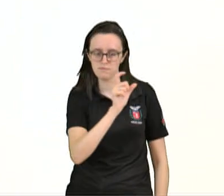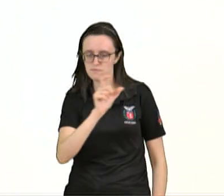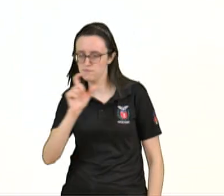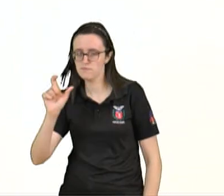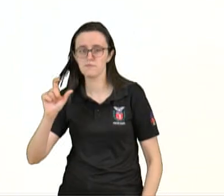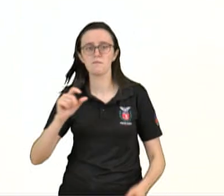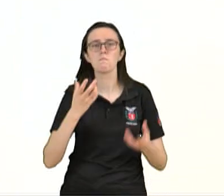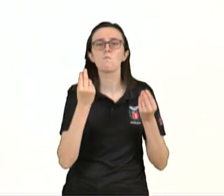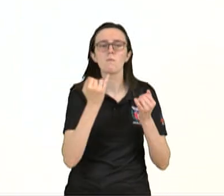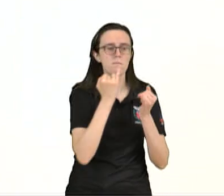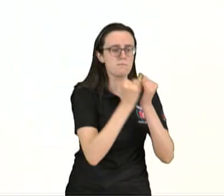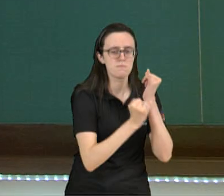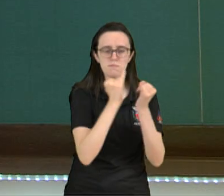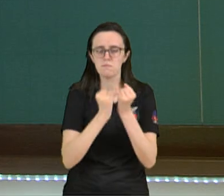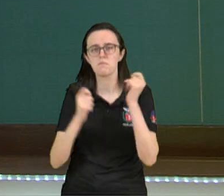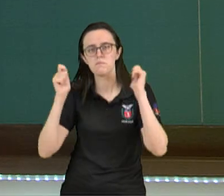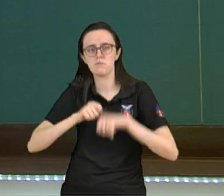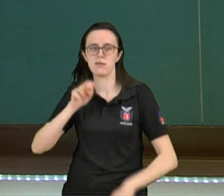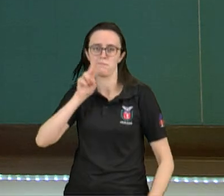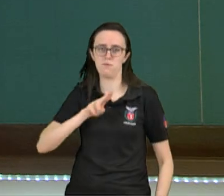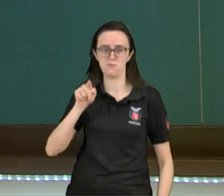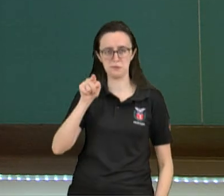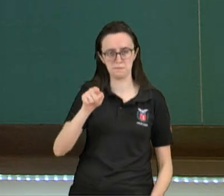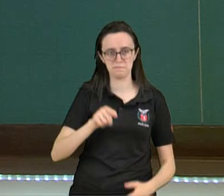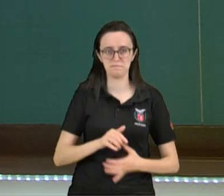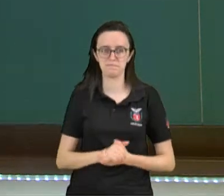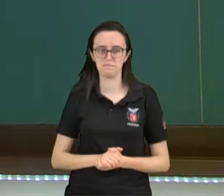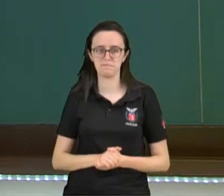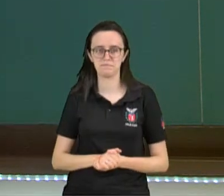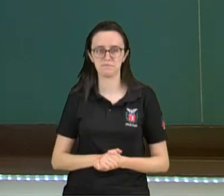vários sinônimos que a gente pode utilizar.